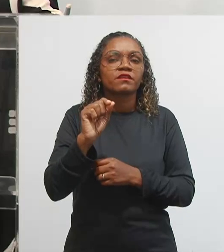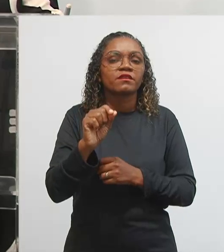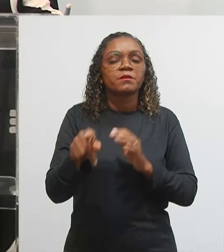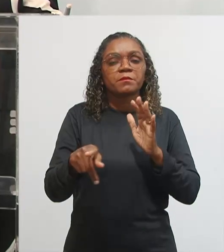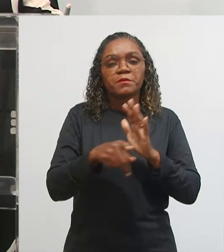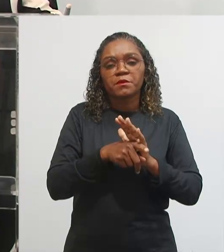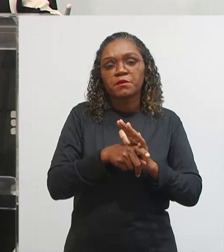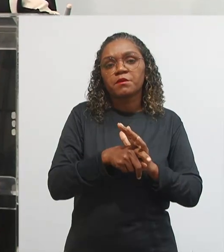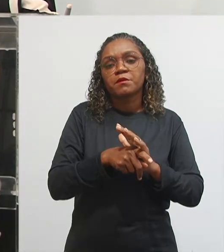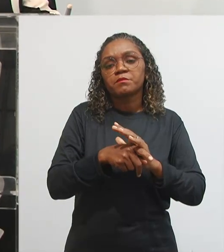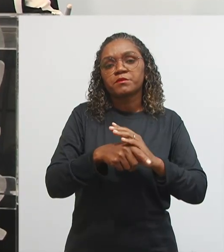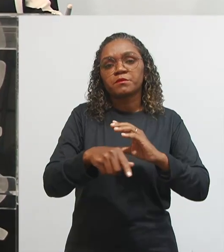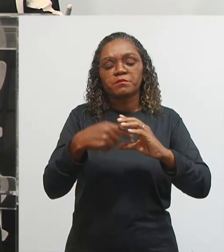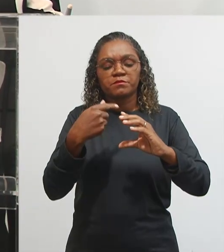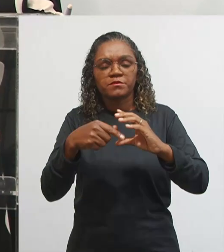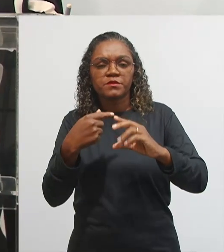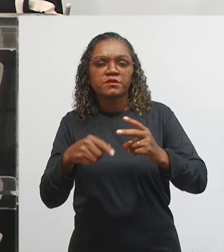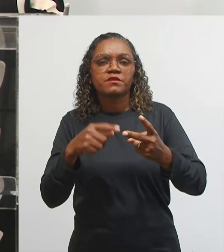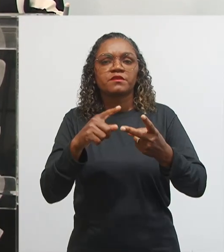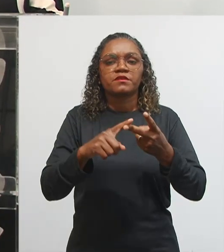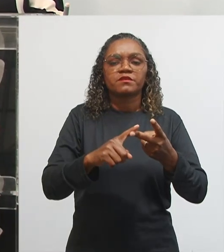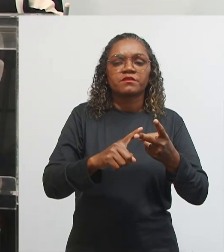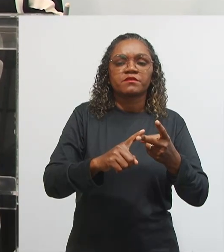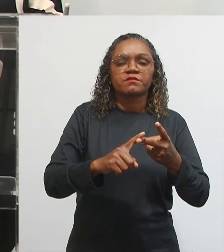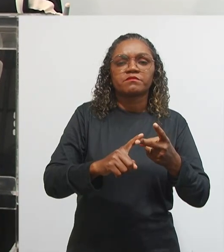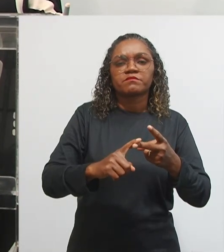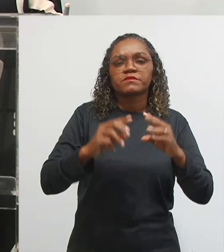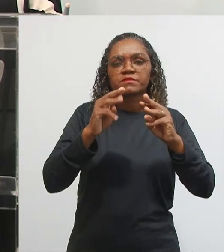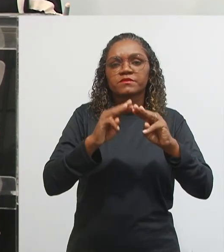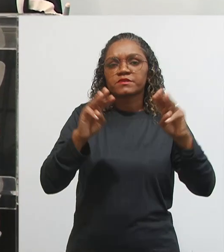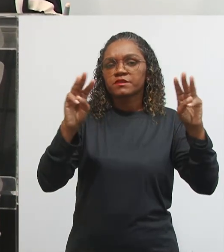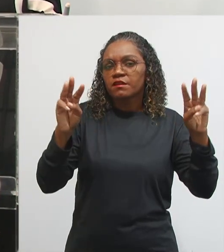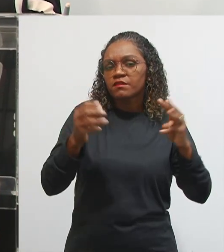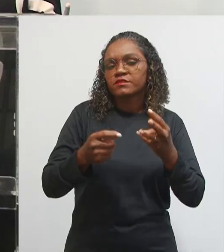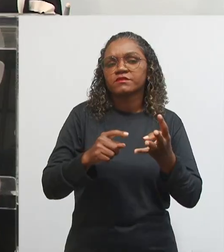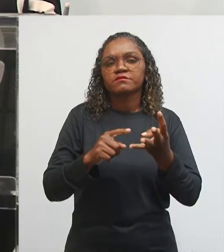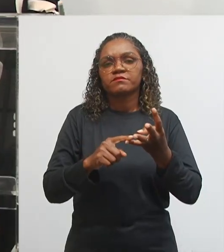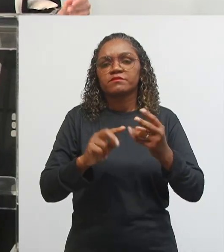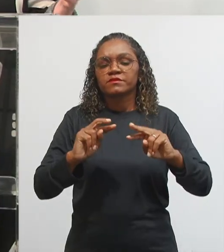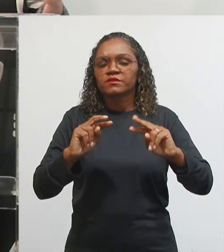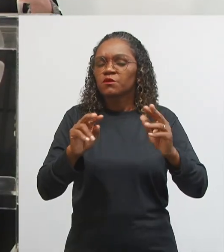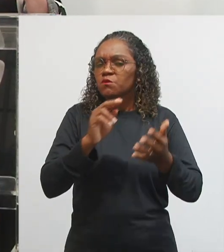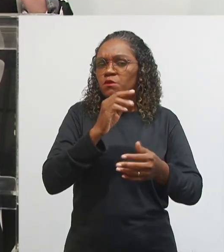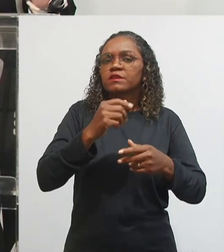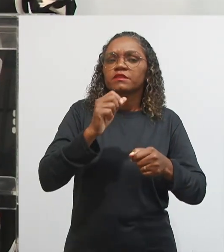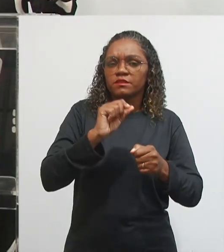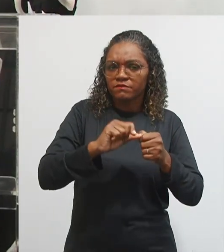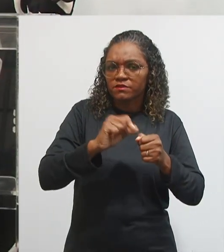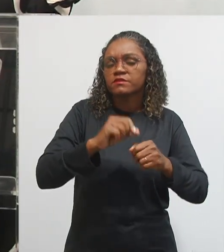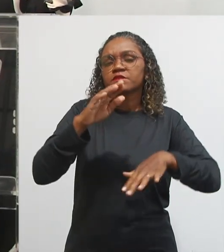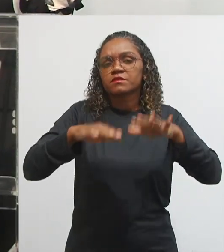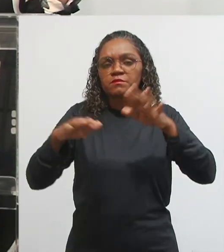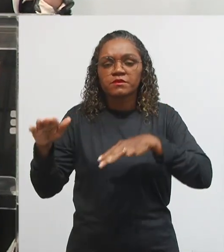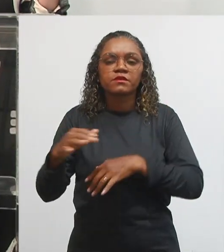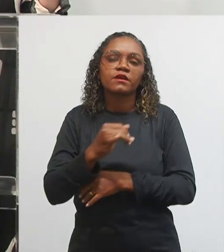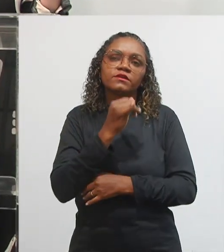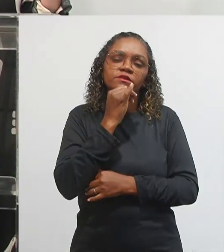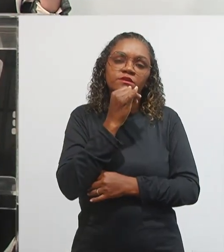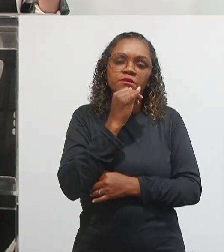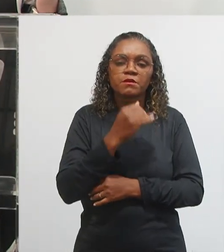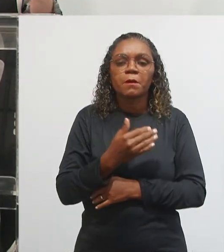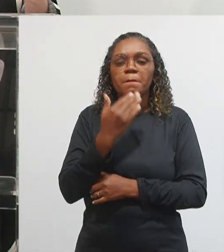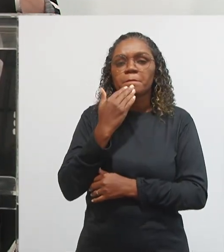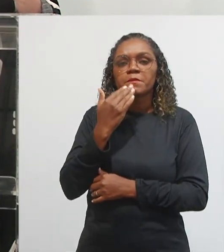né? Nos sites. Muitas coisas a gente pode fazer. A gente pode, por exemplo, pedir um passaporte